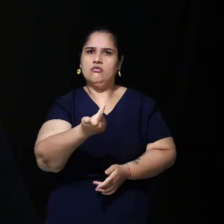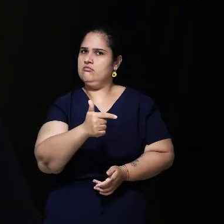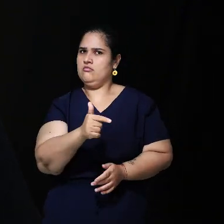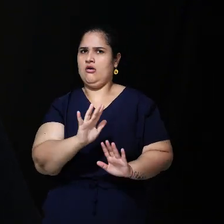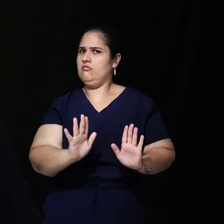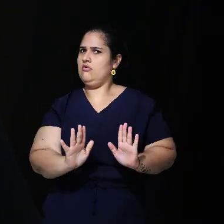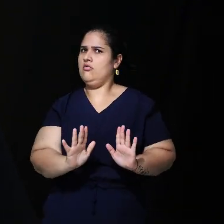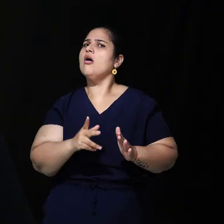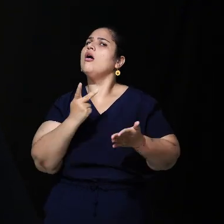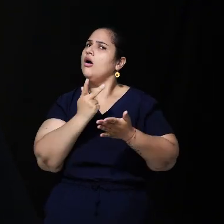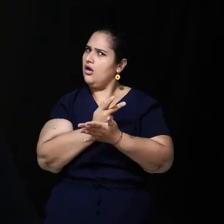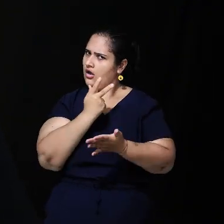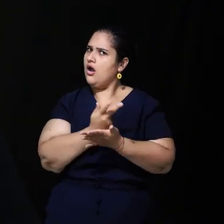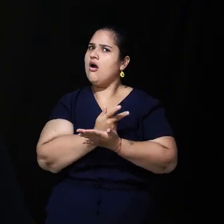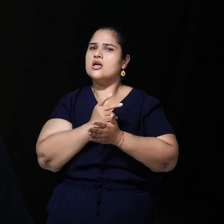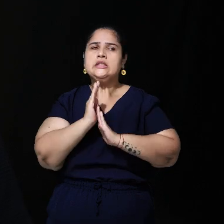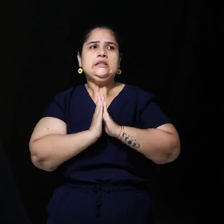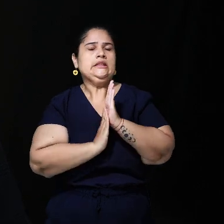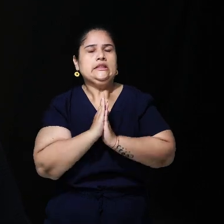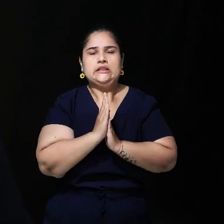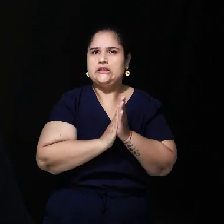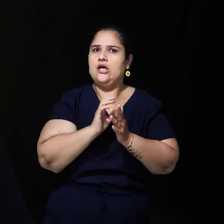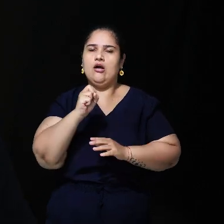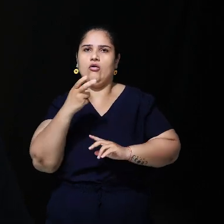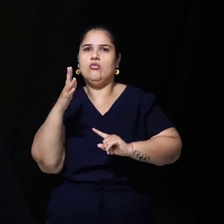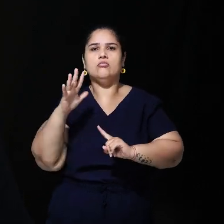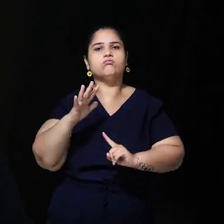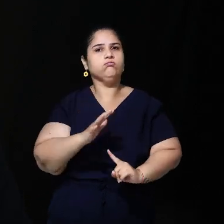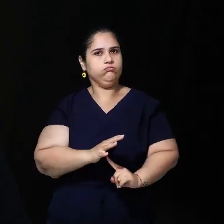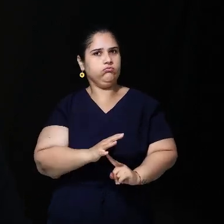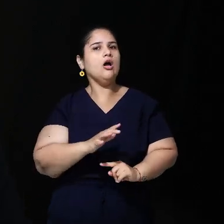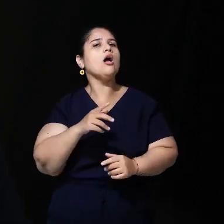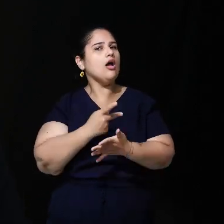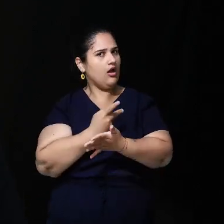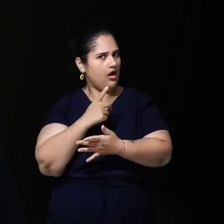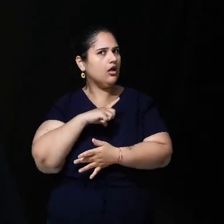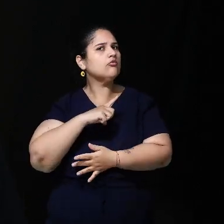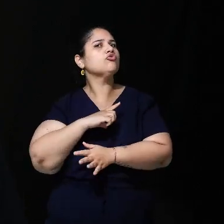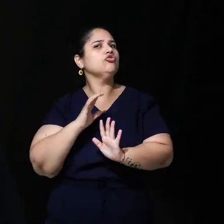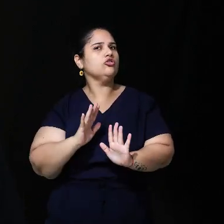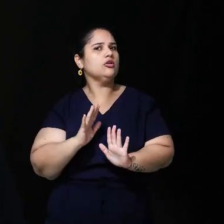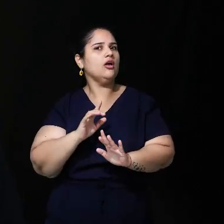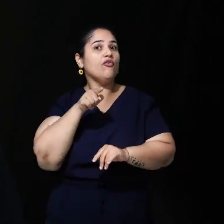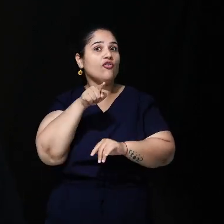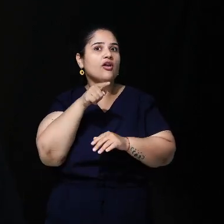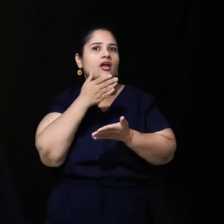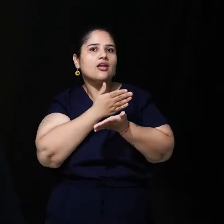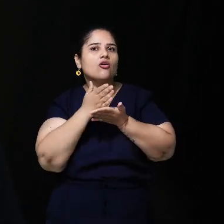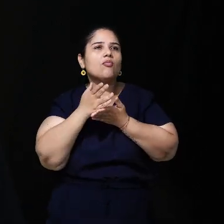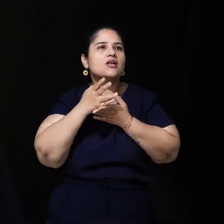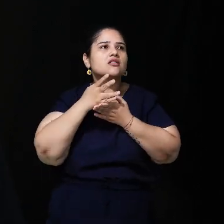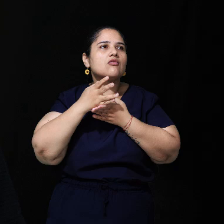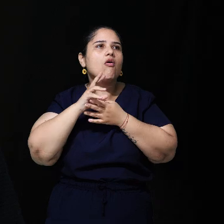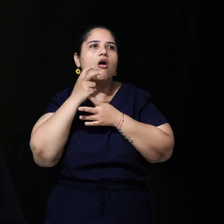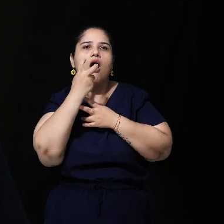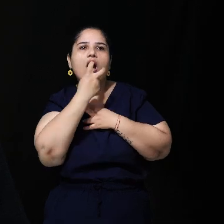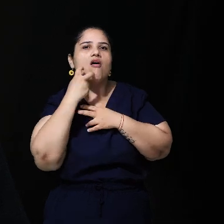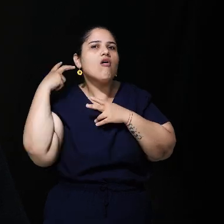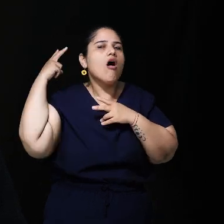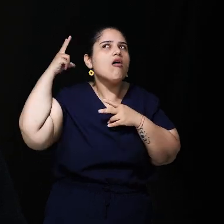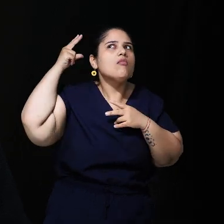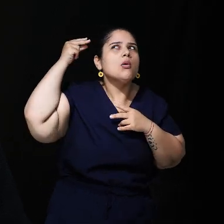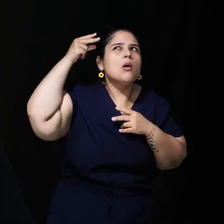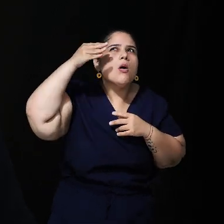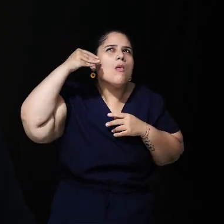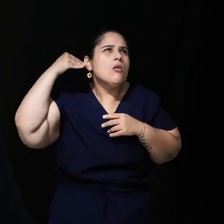algo ansiedade ou a depressão. Então foi a partir daquele momento que as vozes começaram a ouvir mais na minha cabeça e eu procurava de